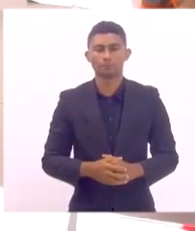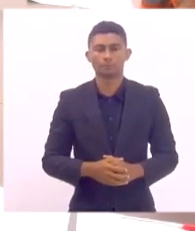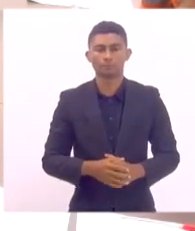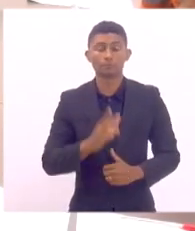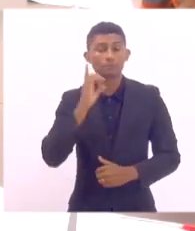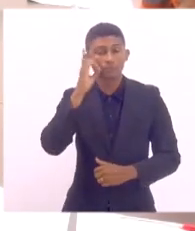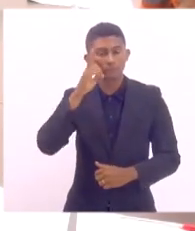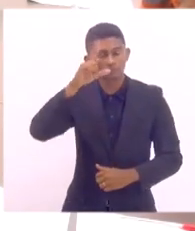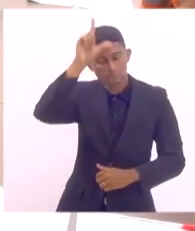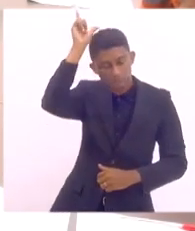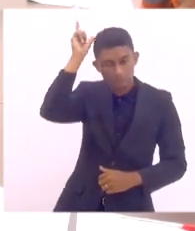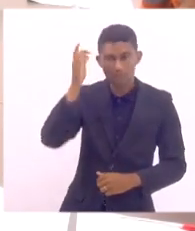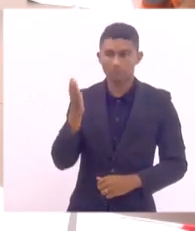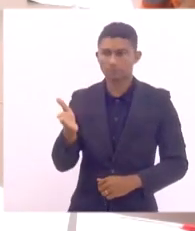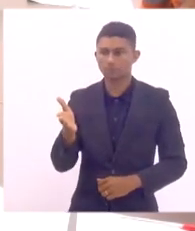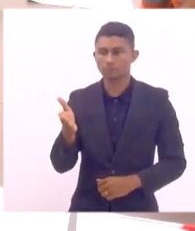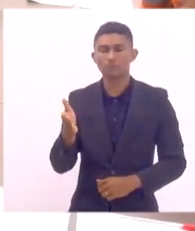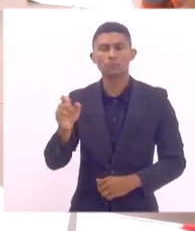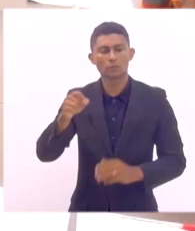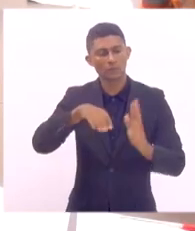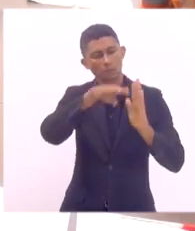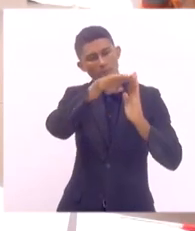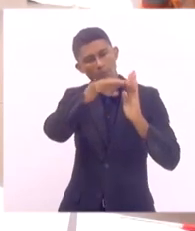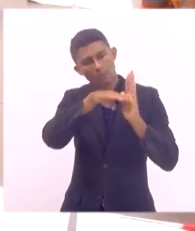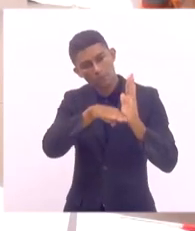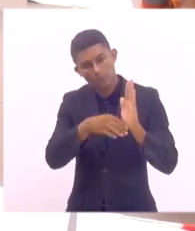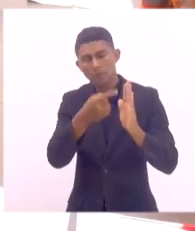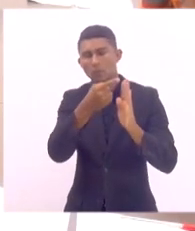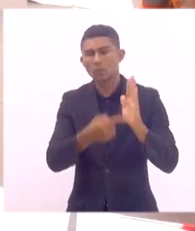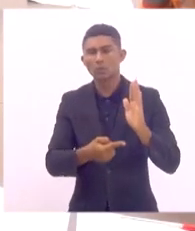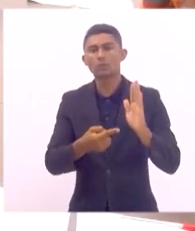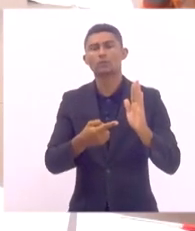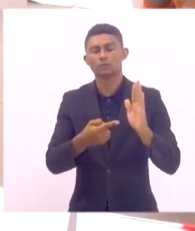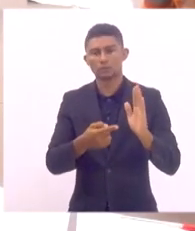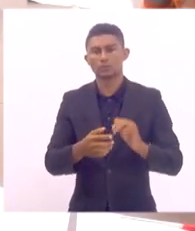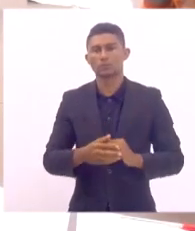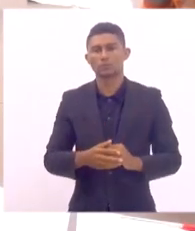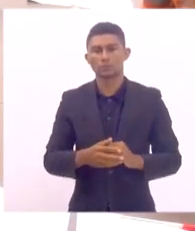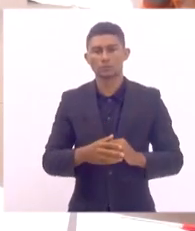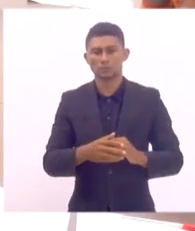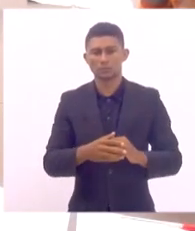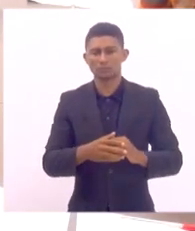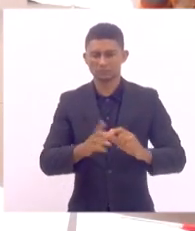Deputado Luiz Paulo, programa supera o enfrentamento pela medida